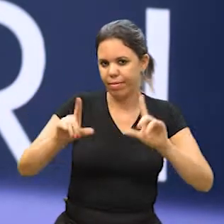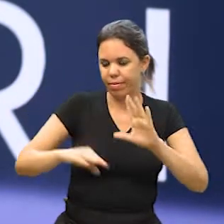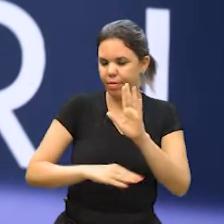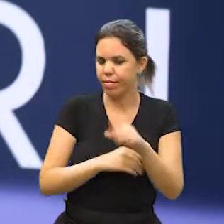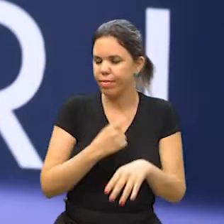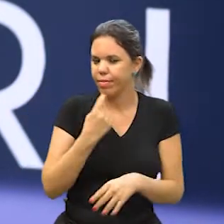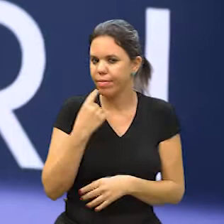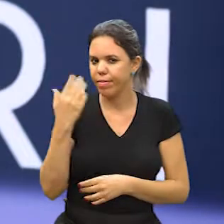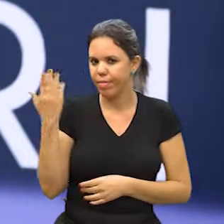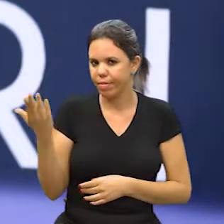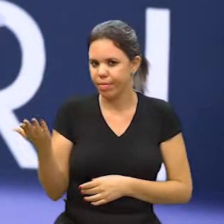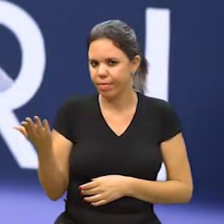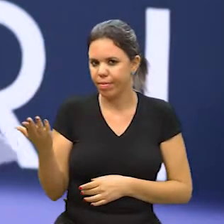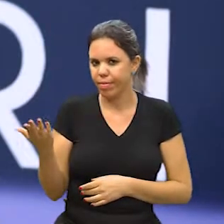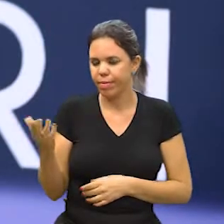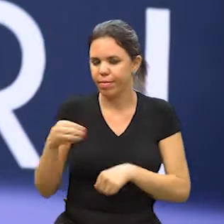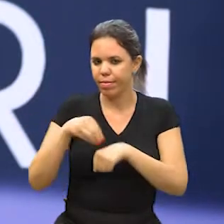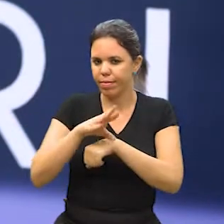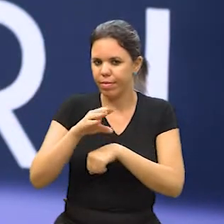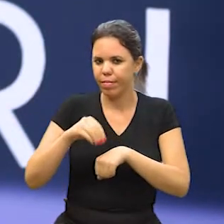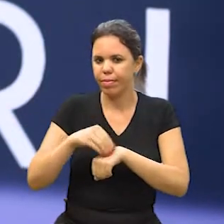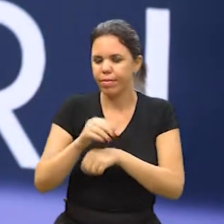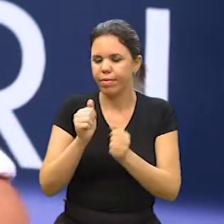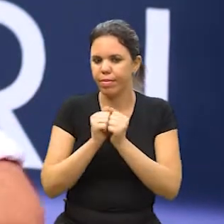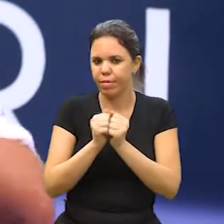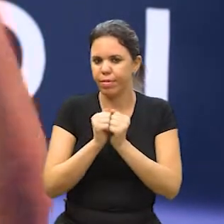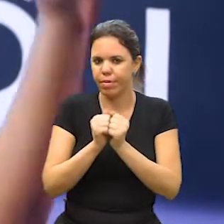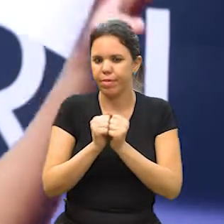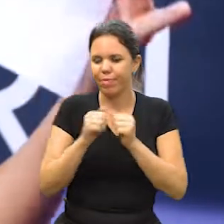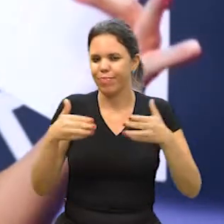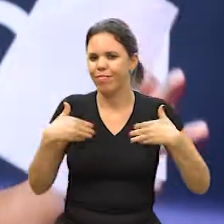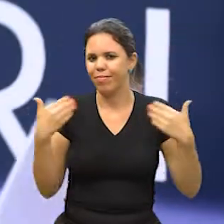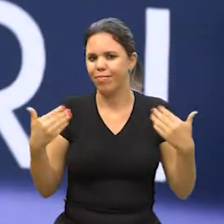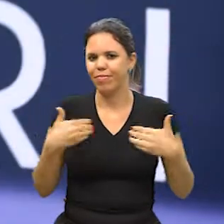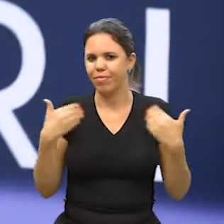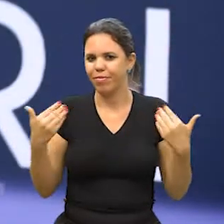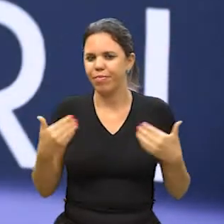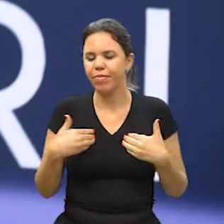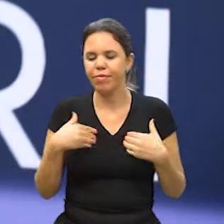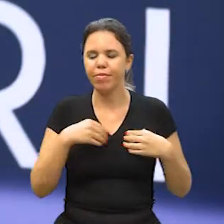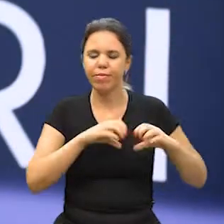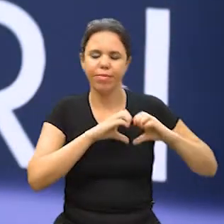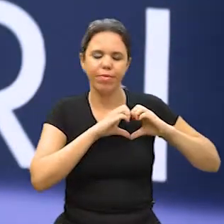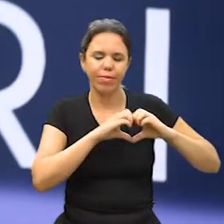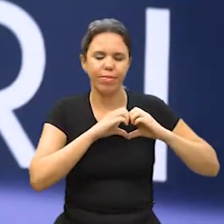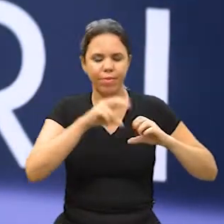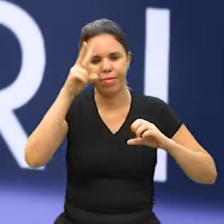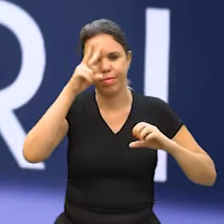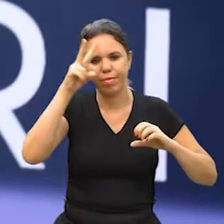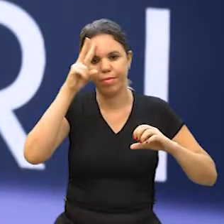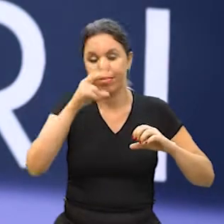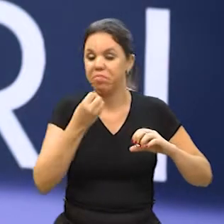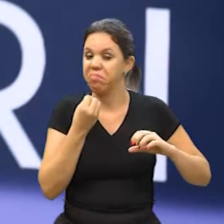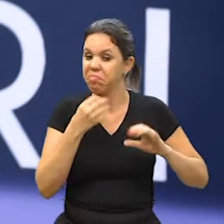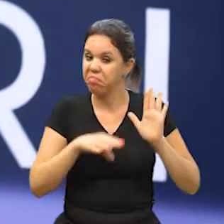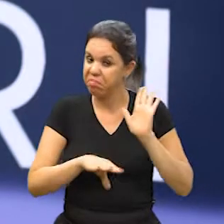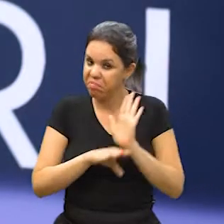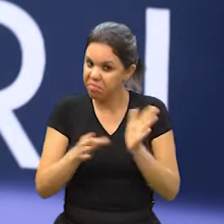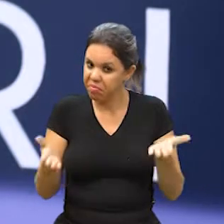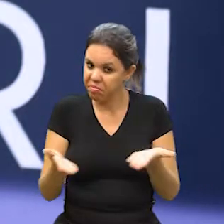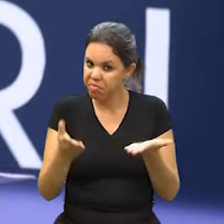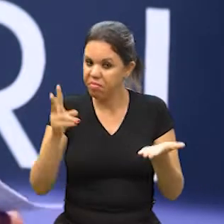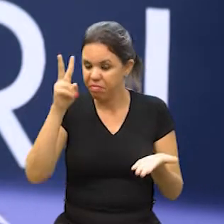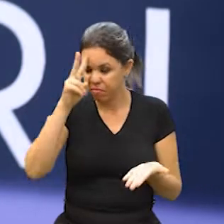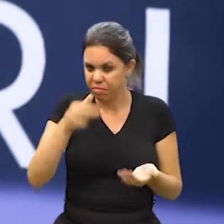Câmara Campinas, chegando para trazer companhia, para trazer alegria, trazer amor e histórias do bem. Você que já acompanha a nossa